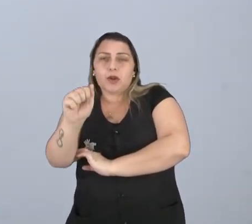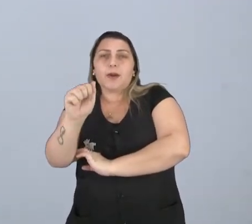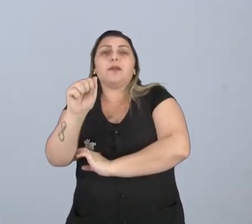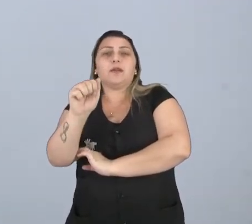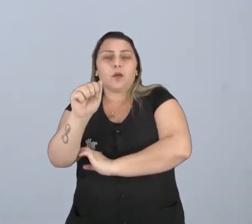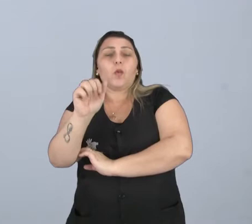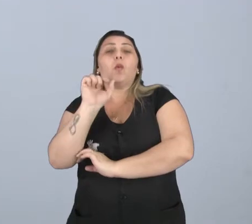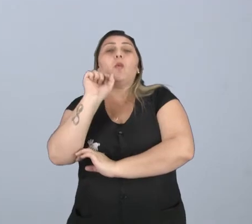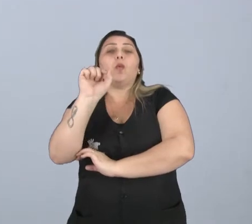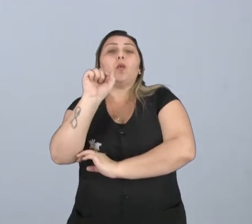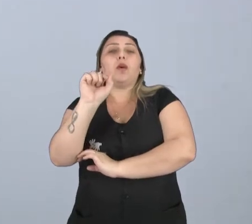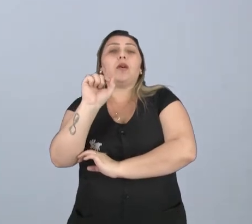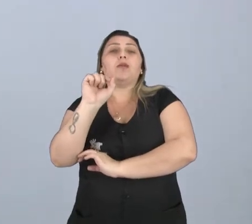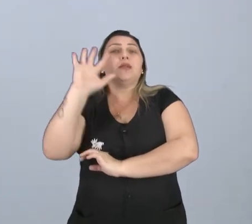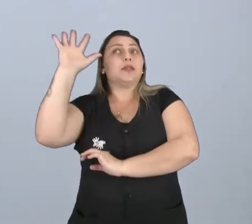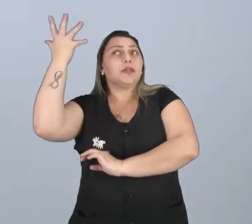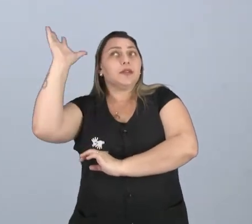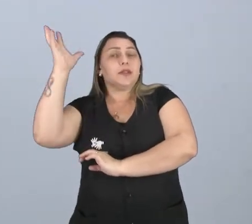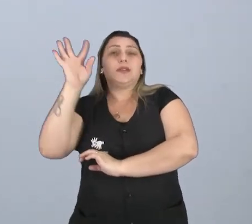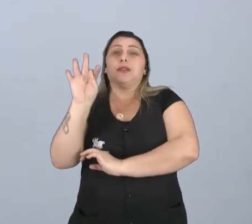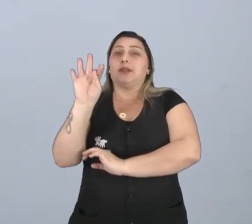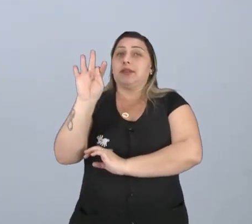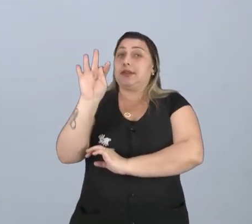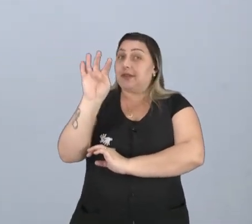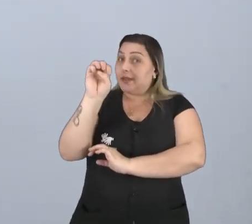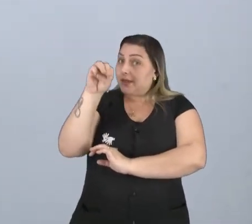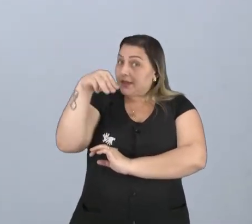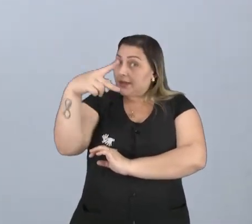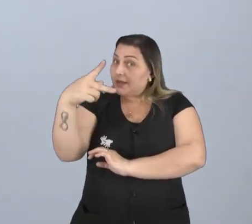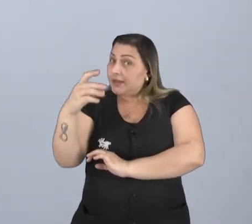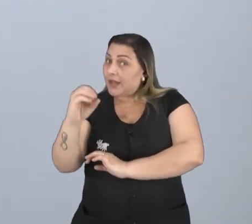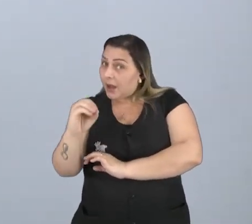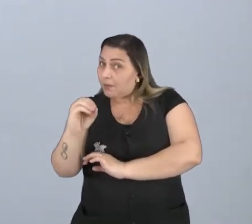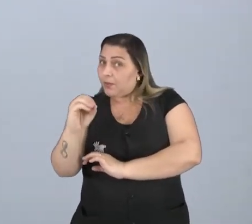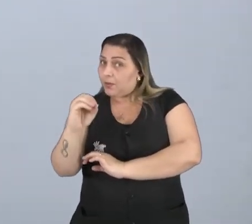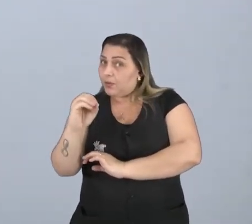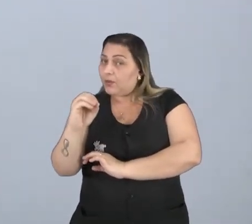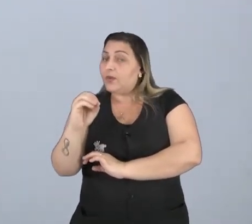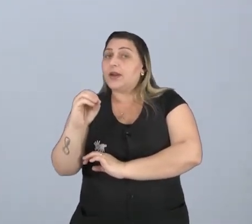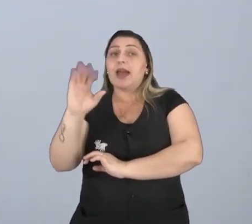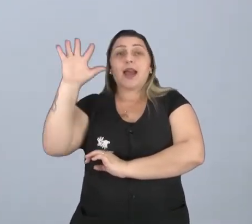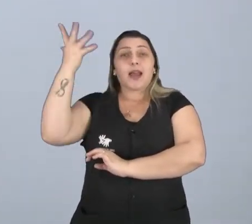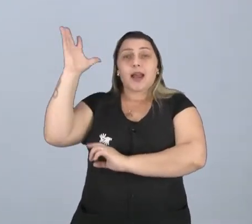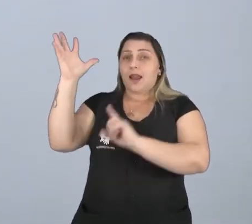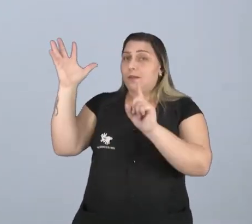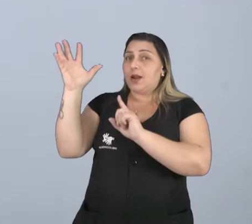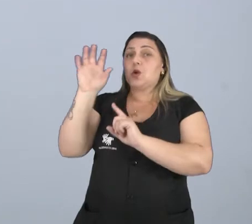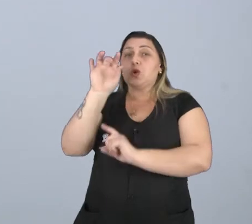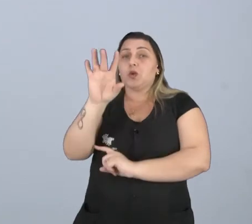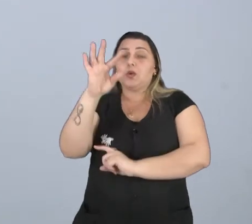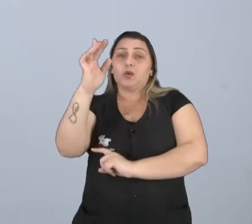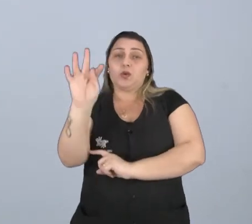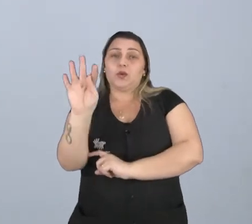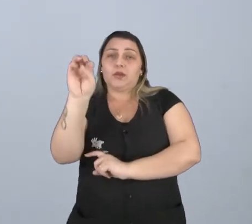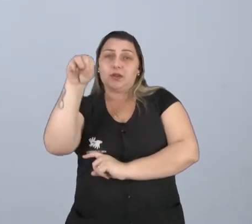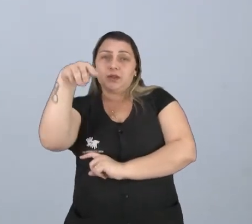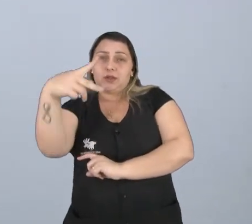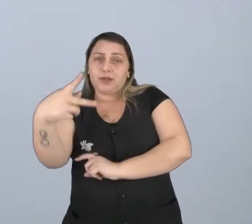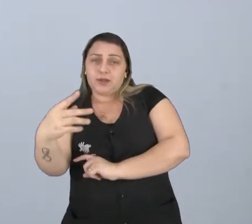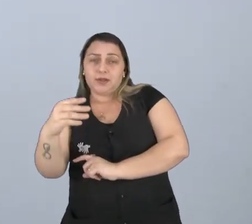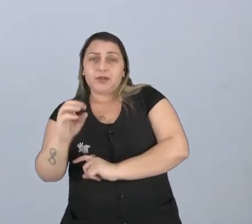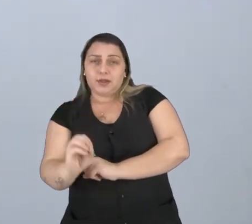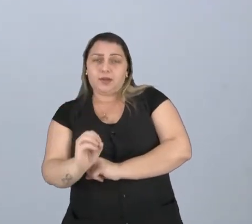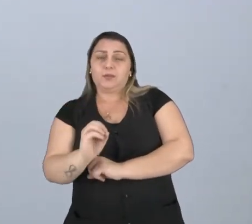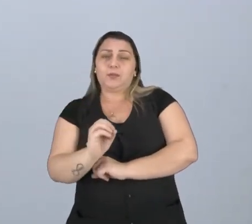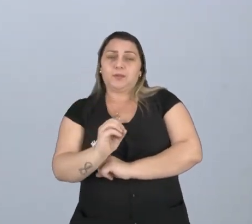prever qual vai ser o tempo, não o clima, tá? Você não vê previsão do clima no jornal, você vê previsão do tempo. Então eles conseguem prever,